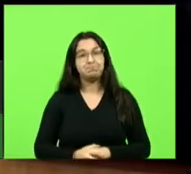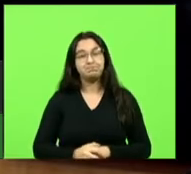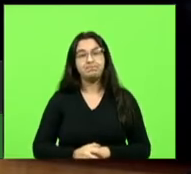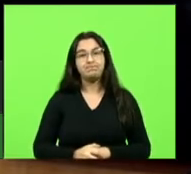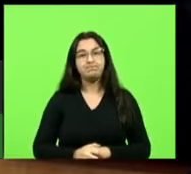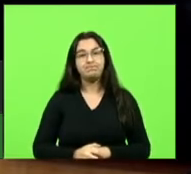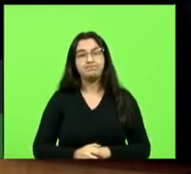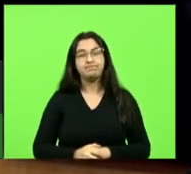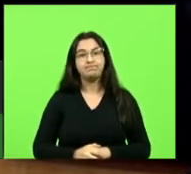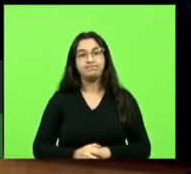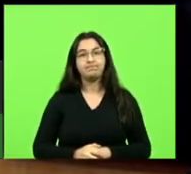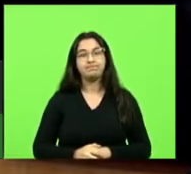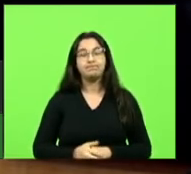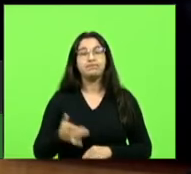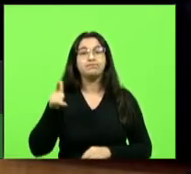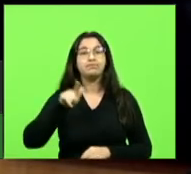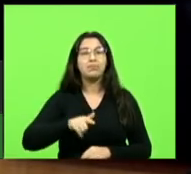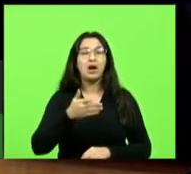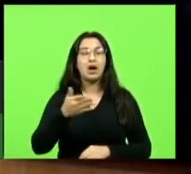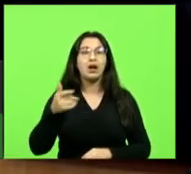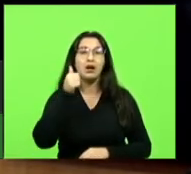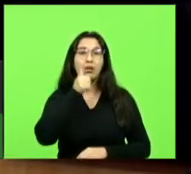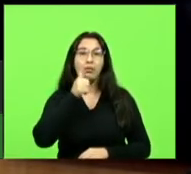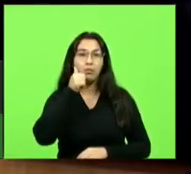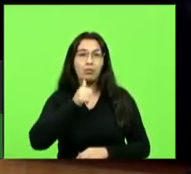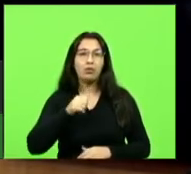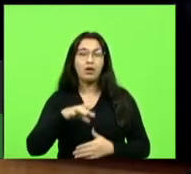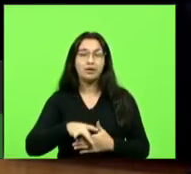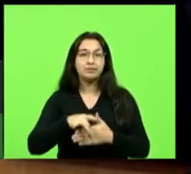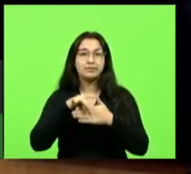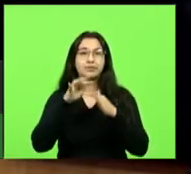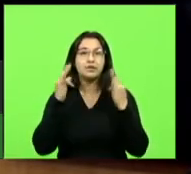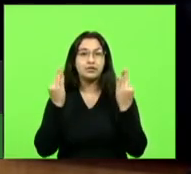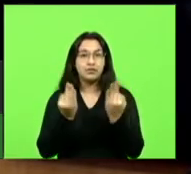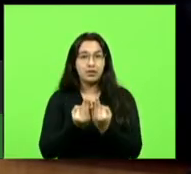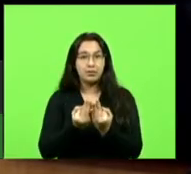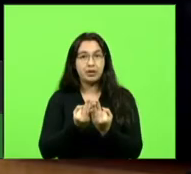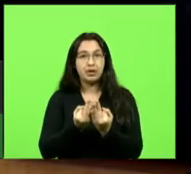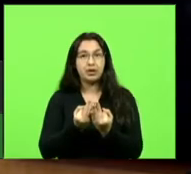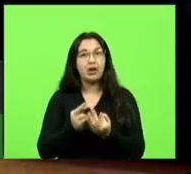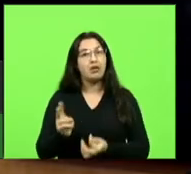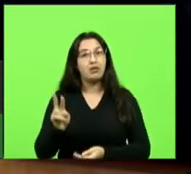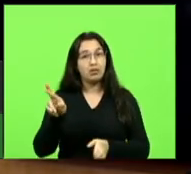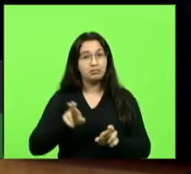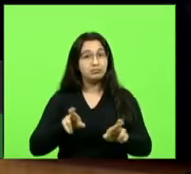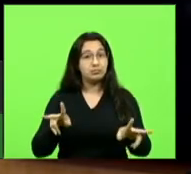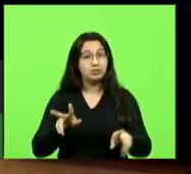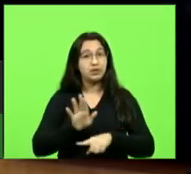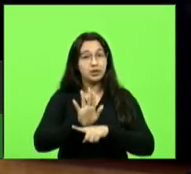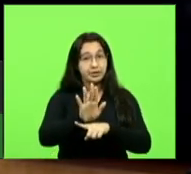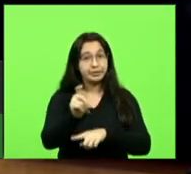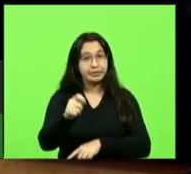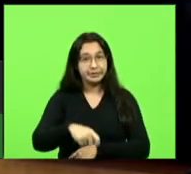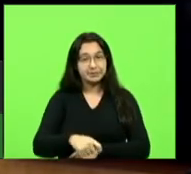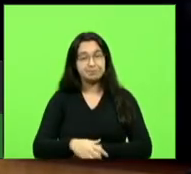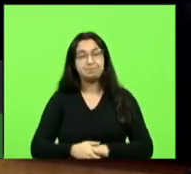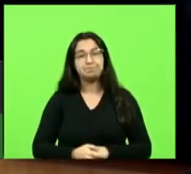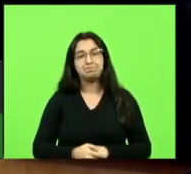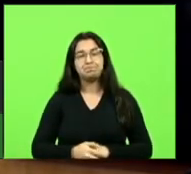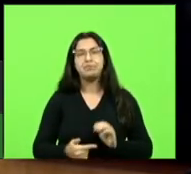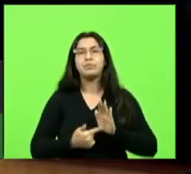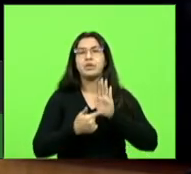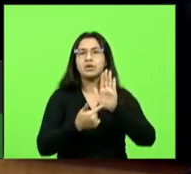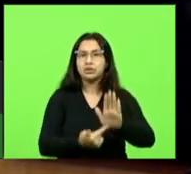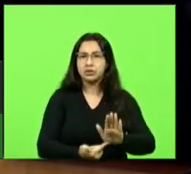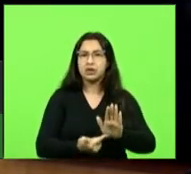garantimos também às mulheres chefes de família um valor diferenciado. Apresentei as emendas